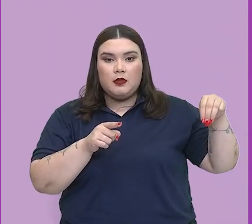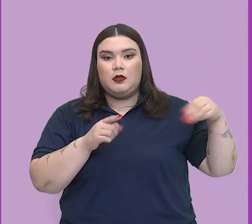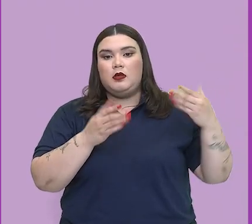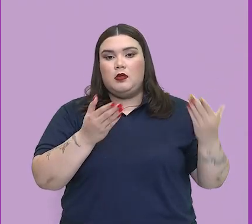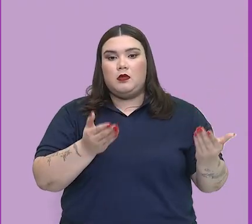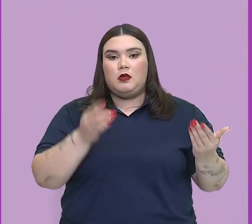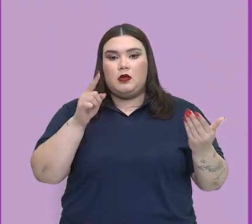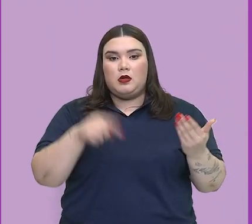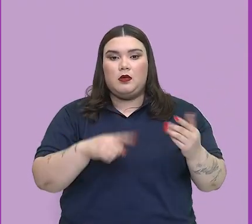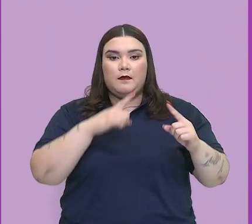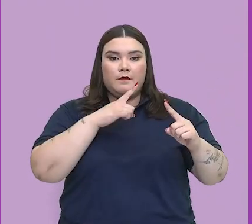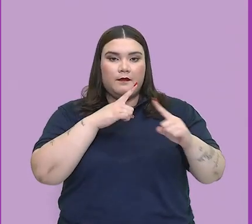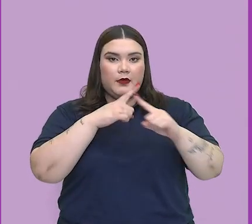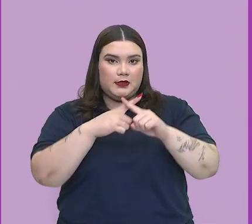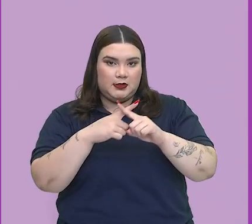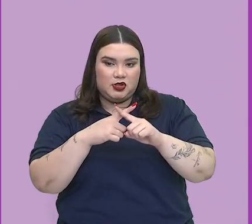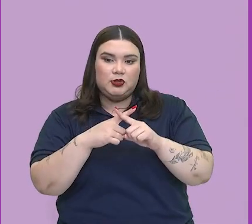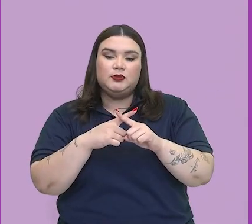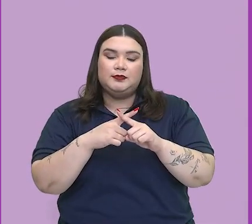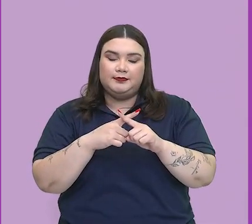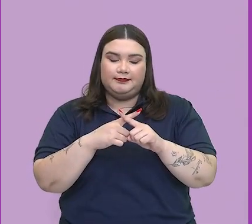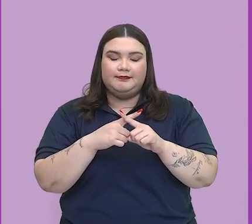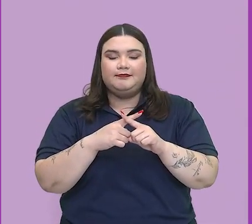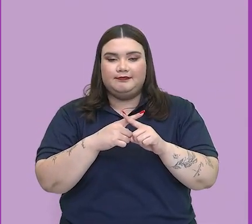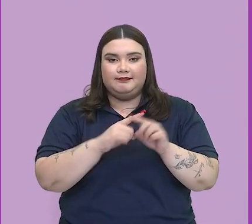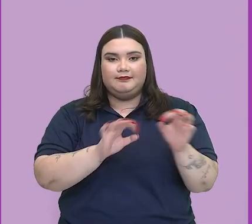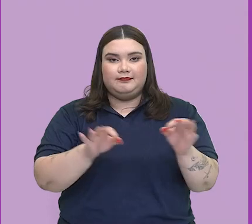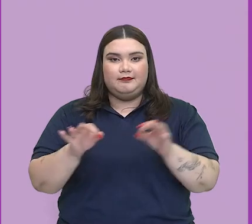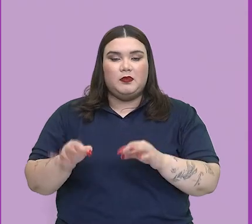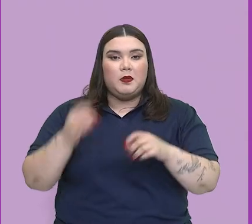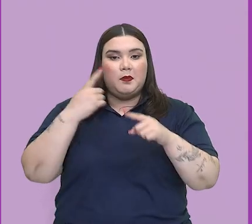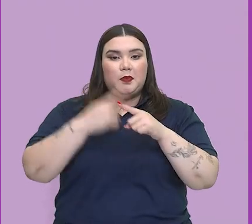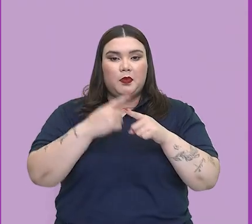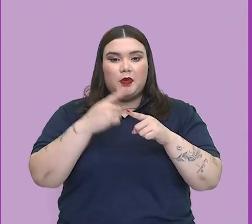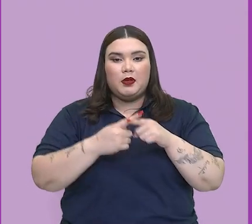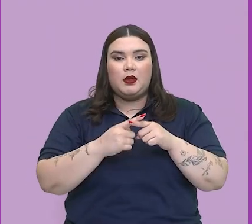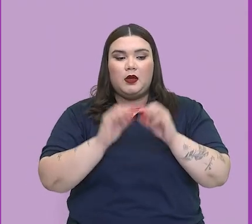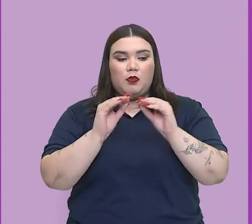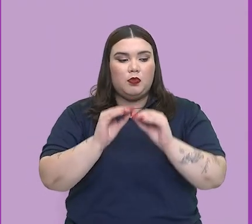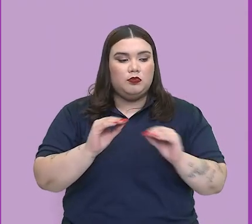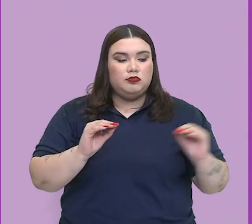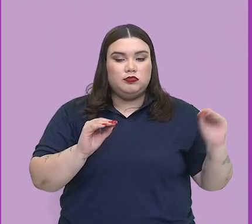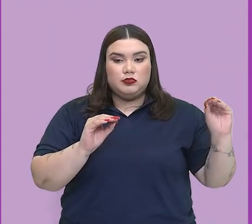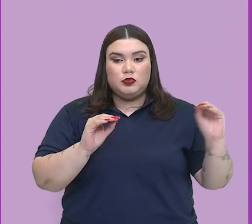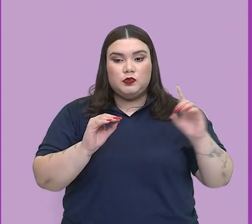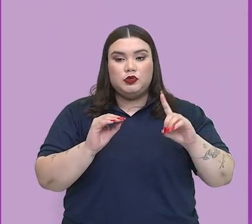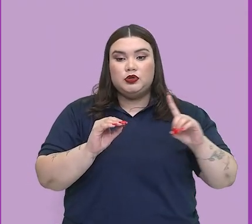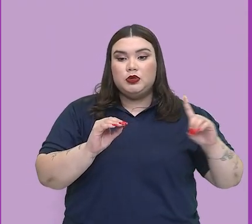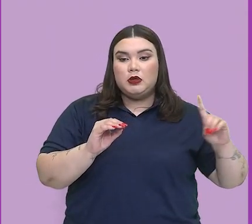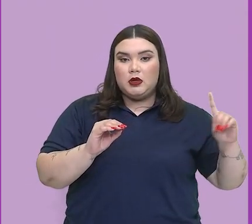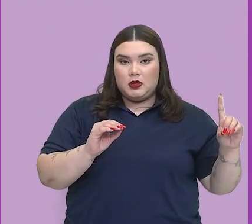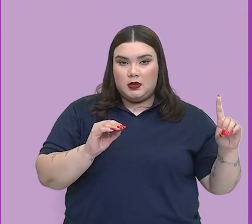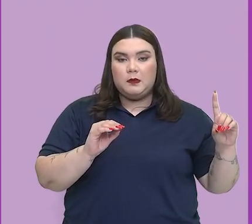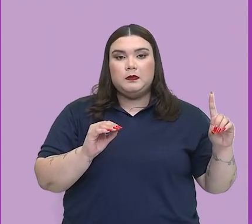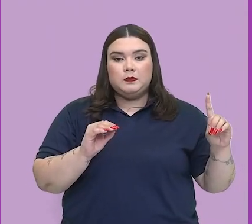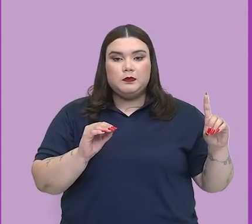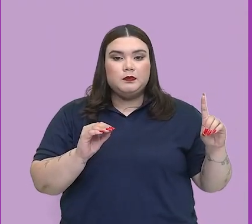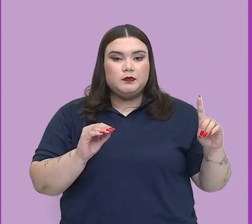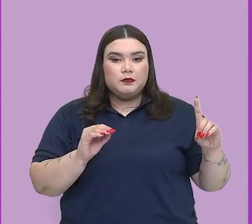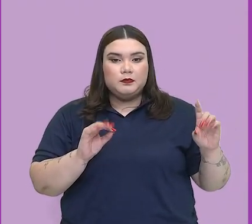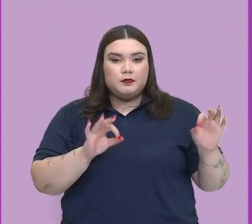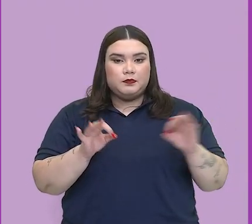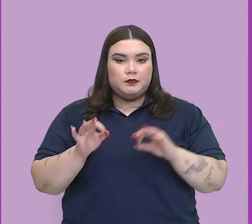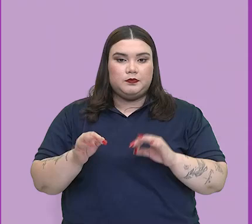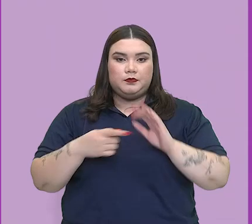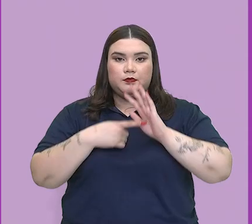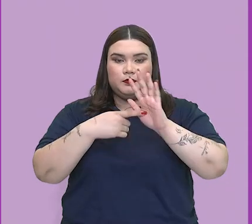já iria deslocar para a direita as casas decimais, que é o que eu vou mostrar para vocês daqui a pouquinho, tá bom?